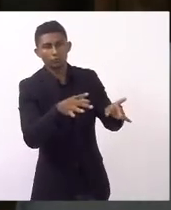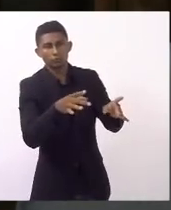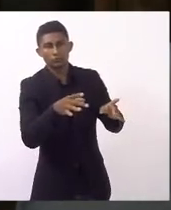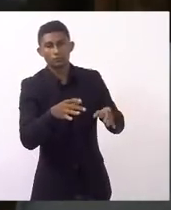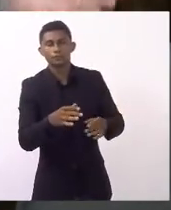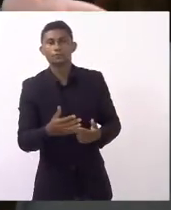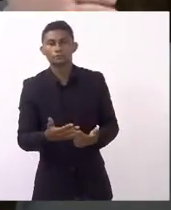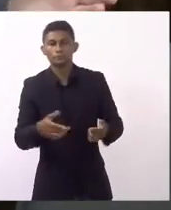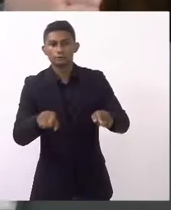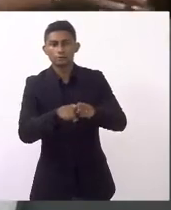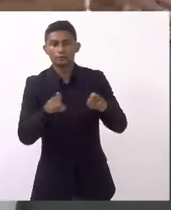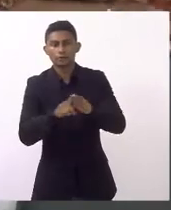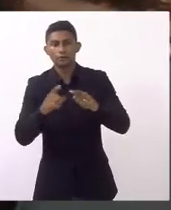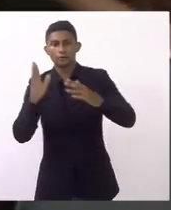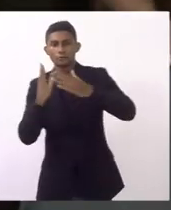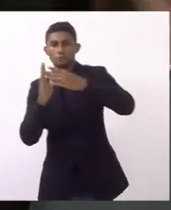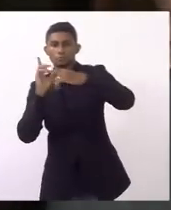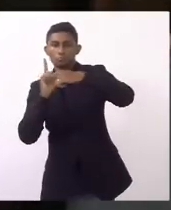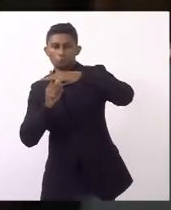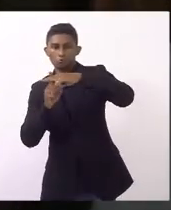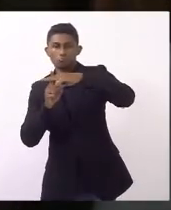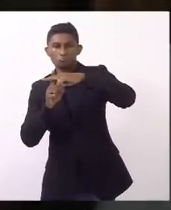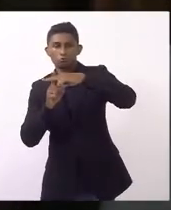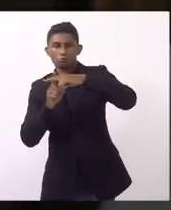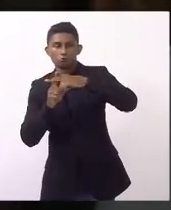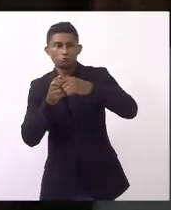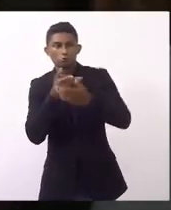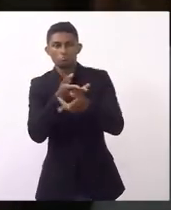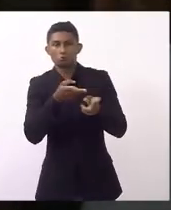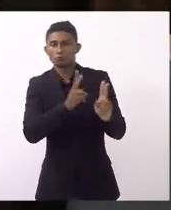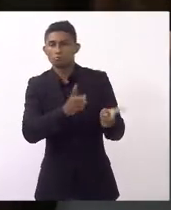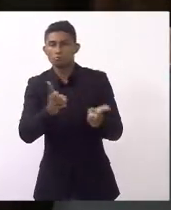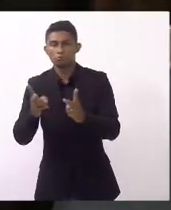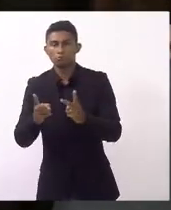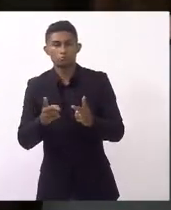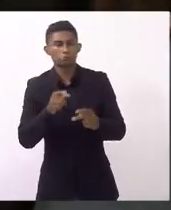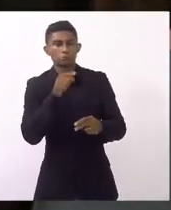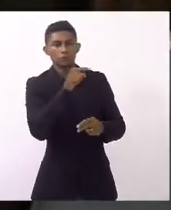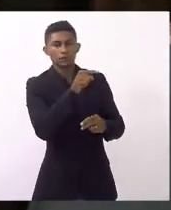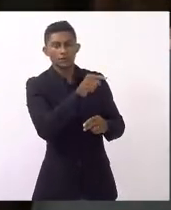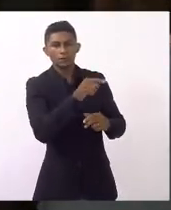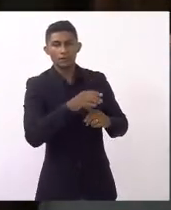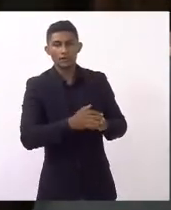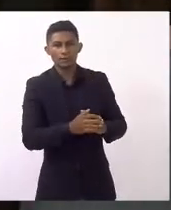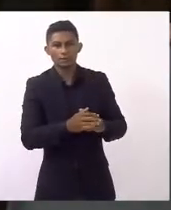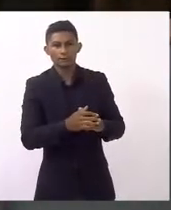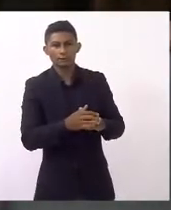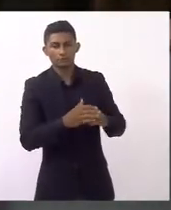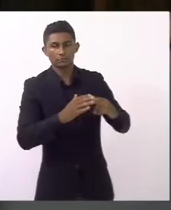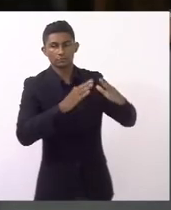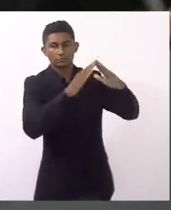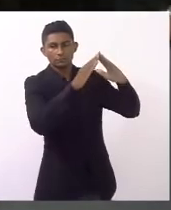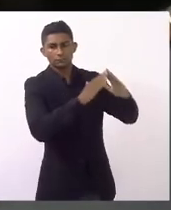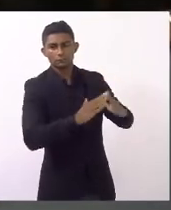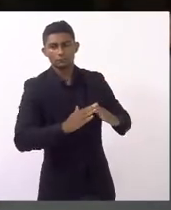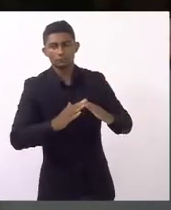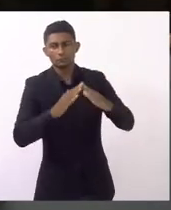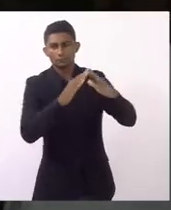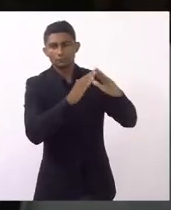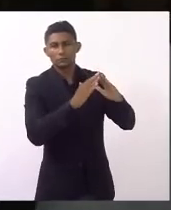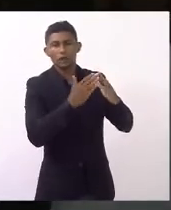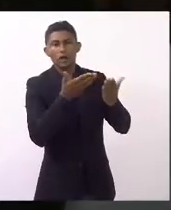tempos cristãos foram preservados o tempo de Candomblé foi derrubado de forma